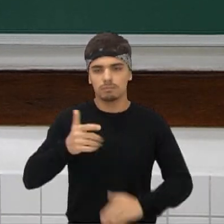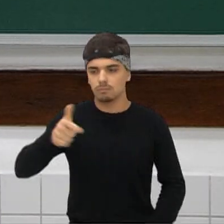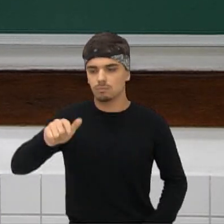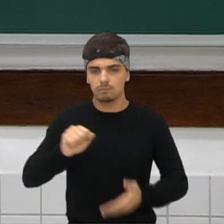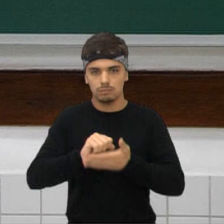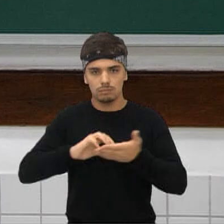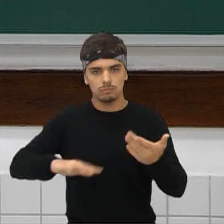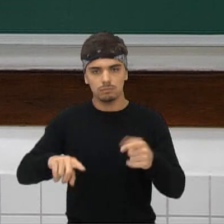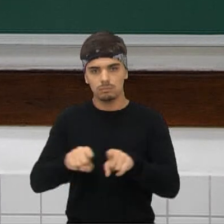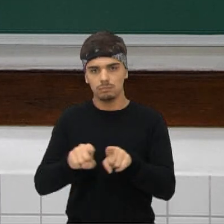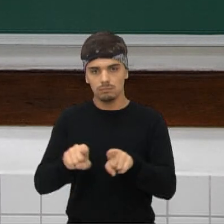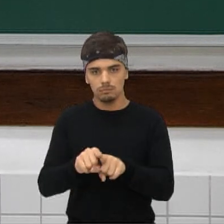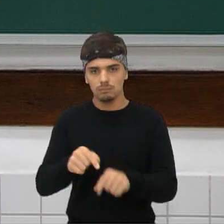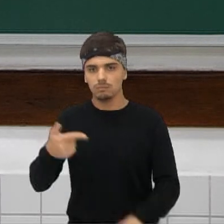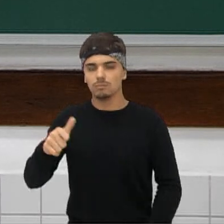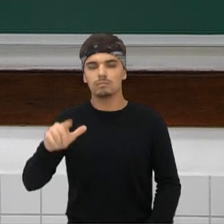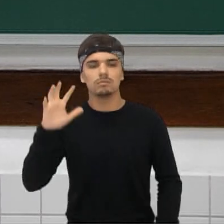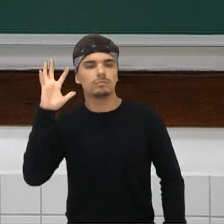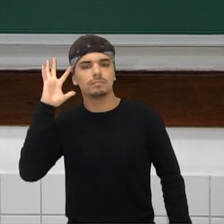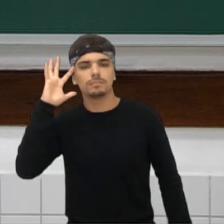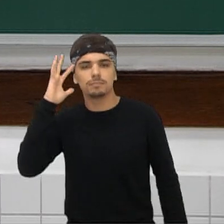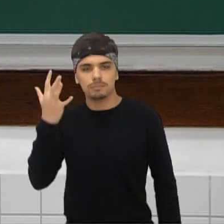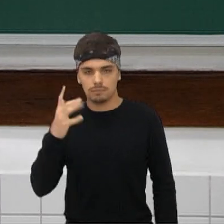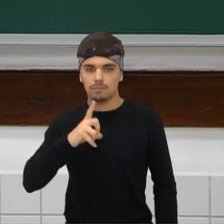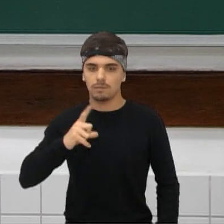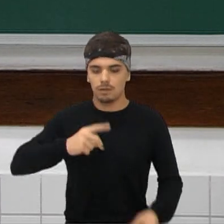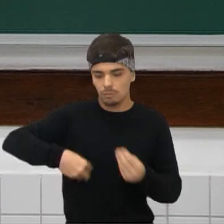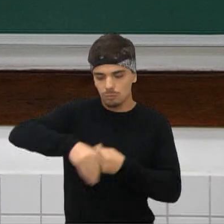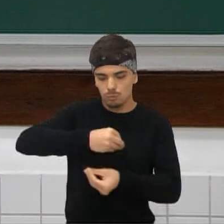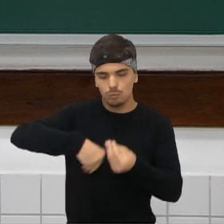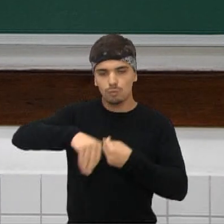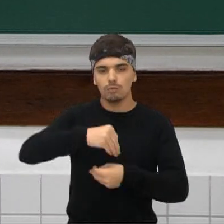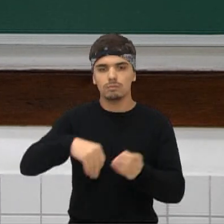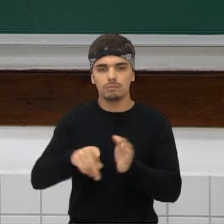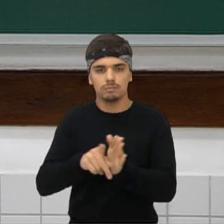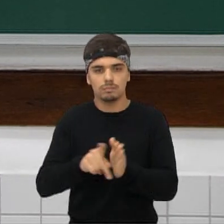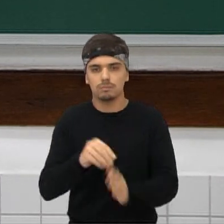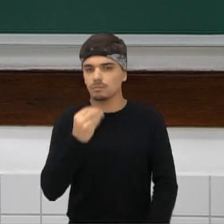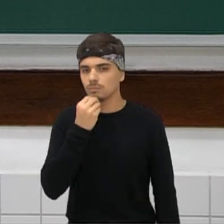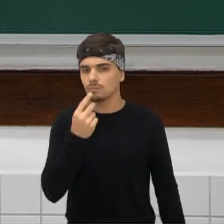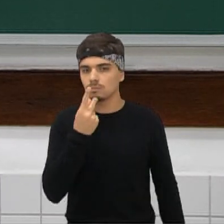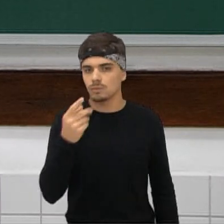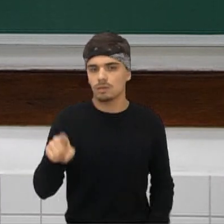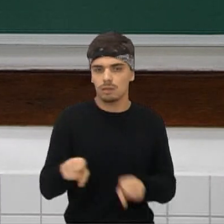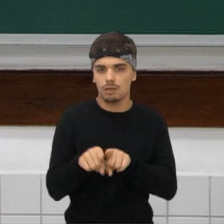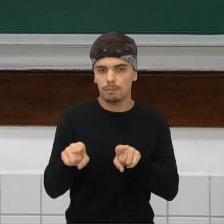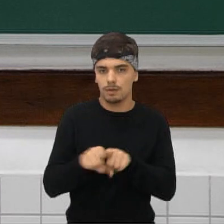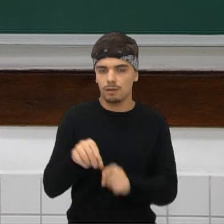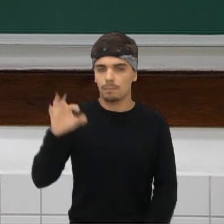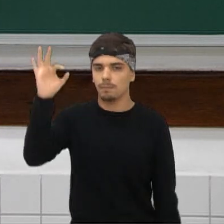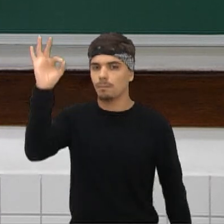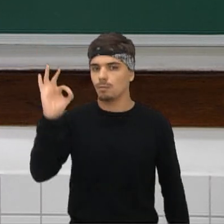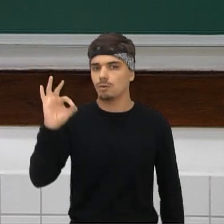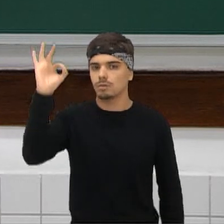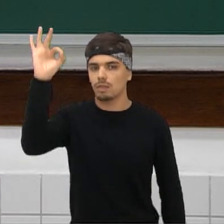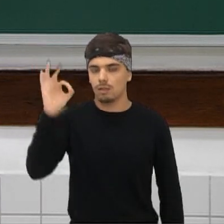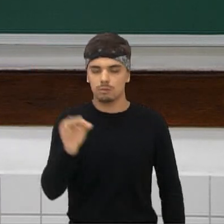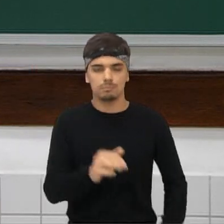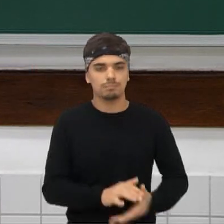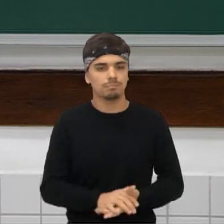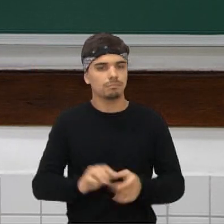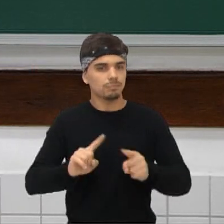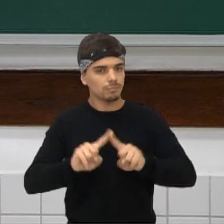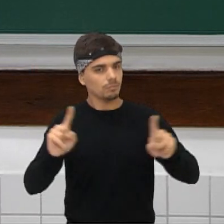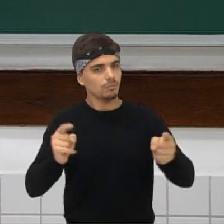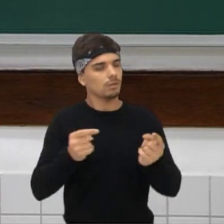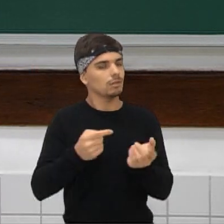exercícios, outras situações envolvendo, né, probabilidade e porcentagem. Então, vamos já